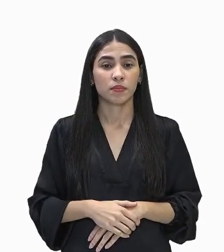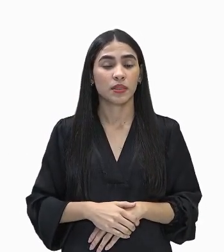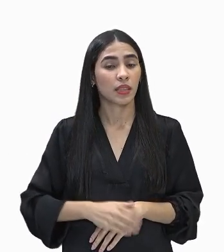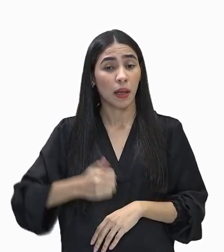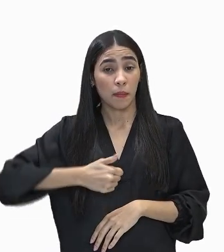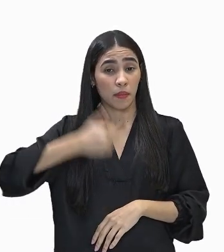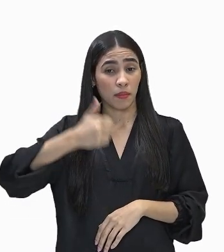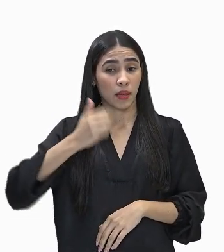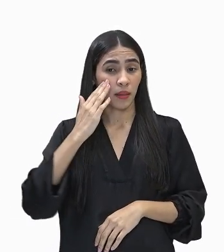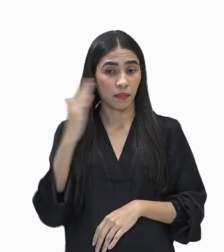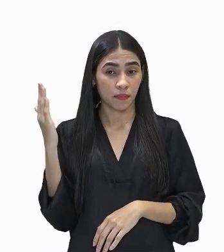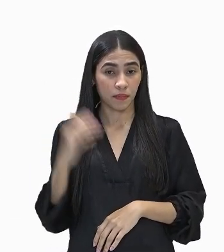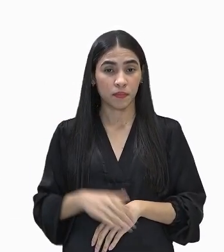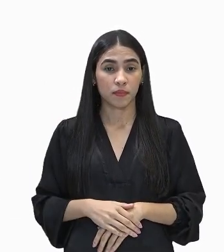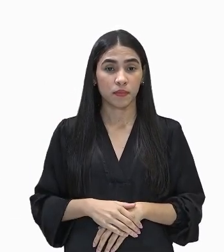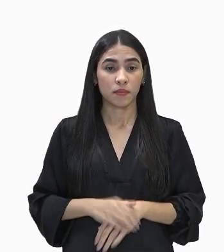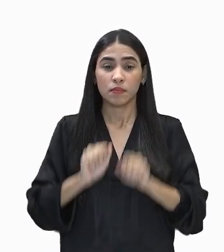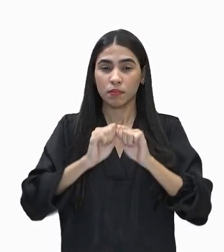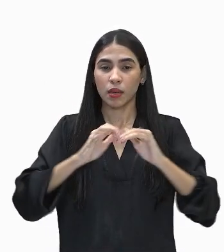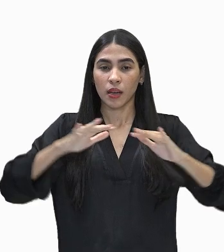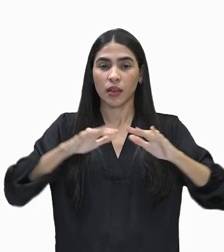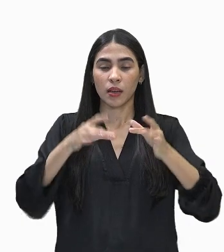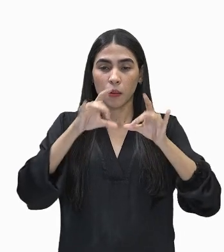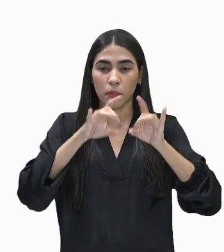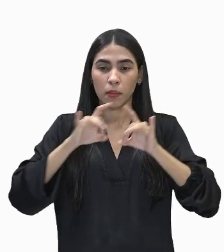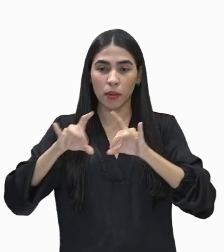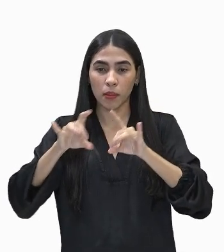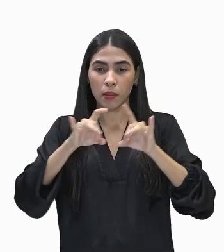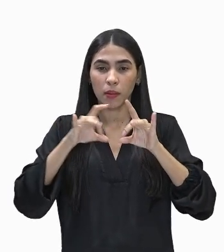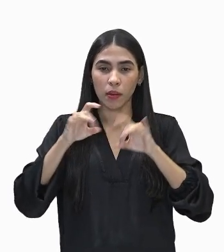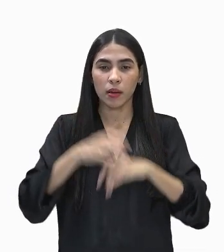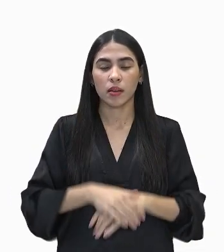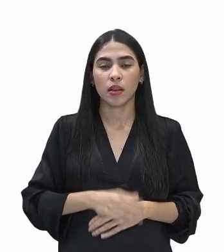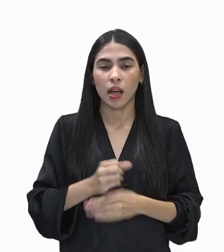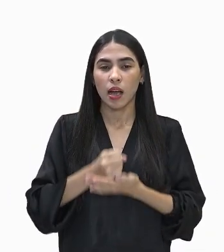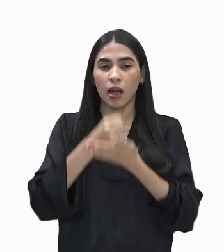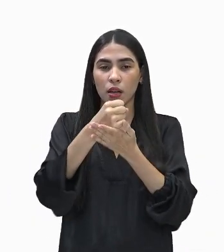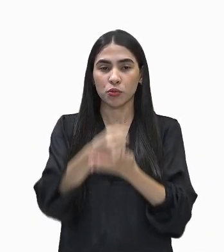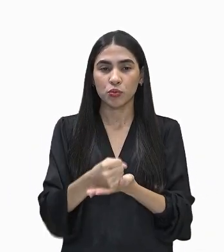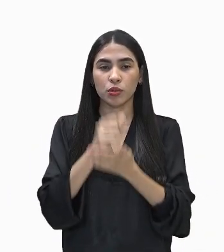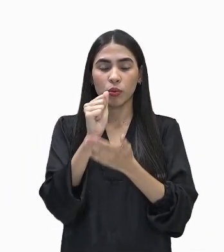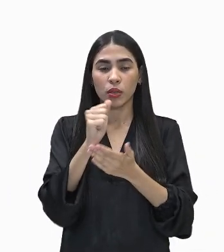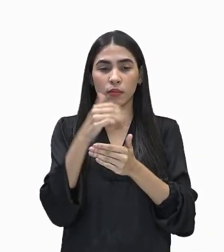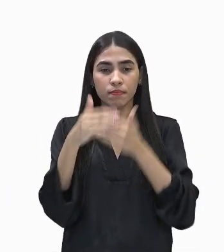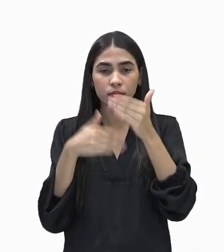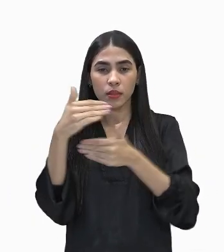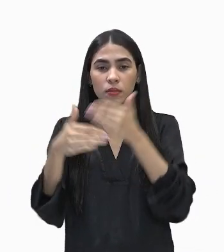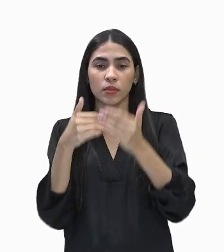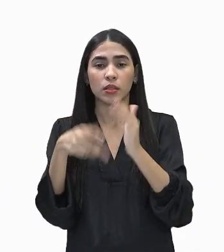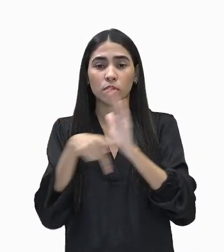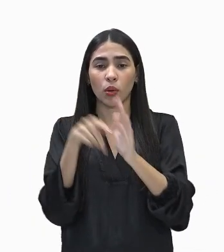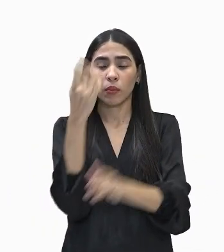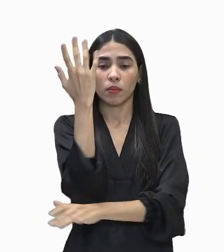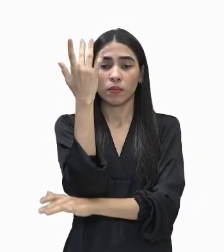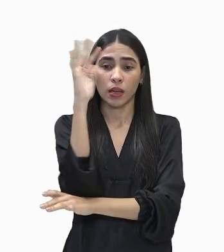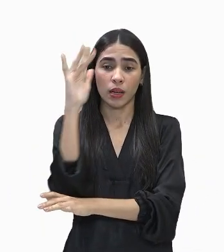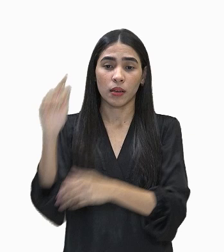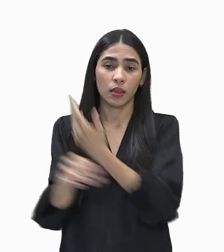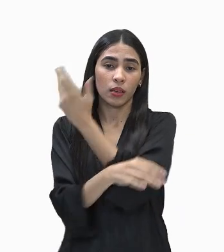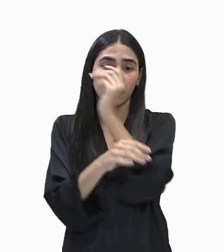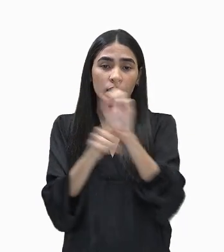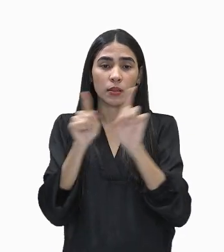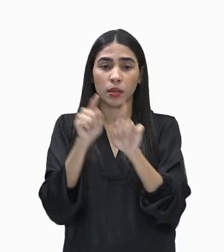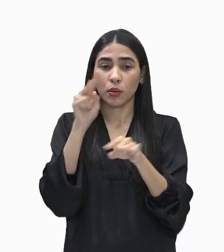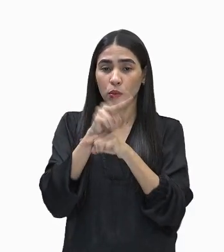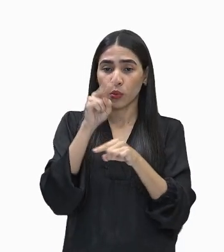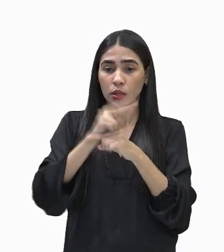primeira delas é a dispersão de sementes, que contribuem para a regeneração da floresta e a